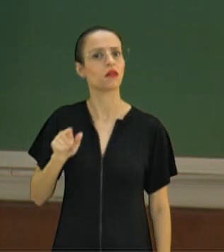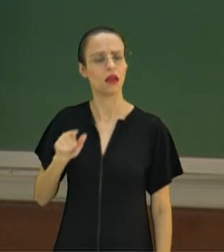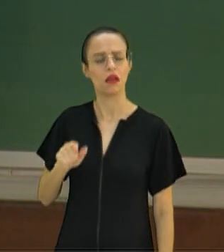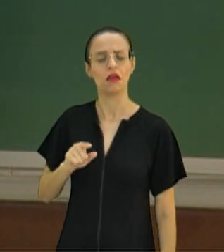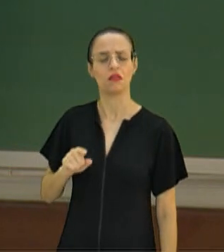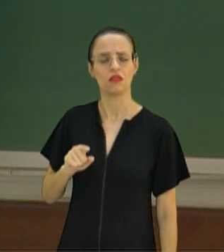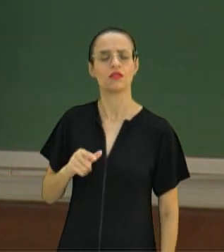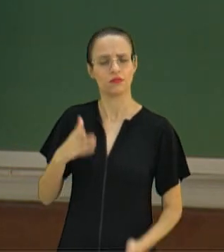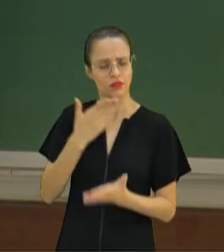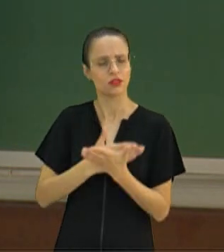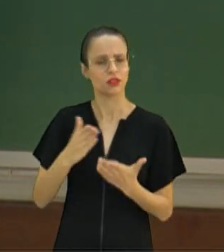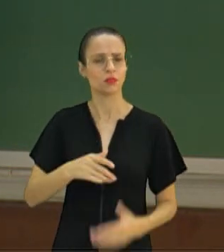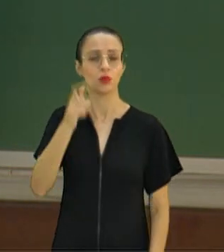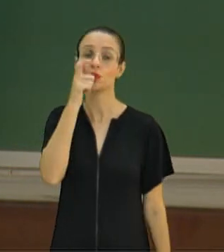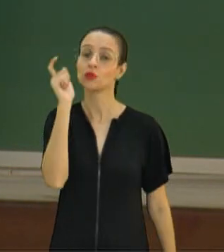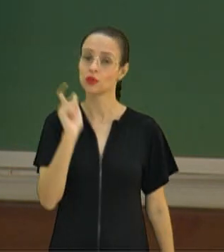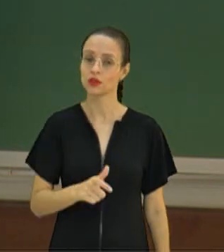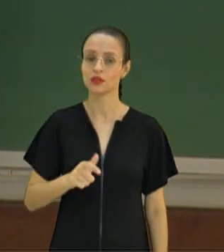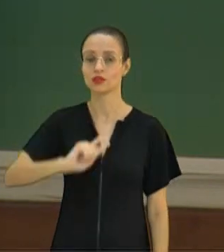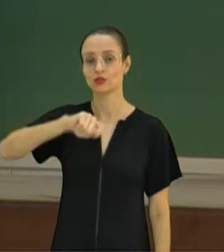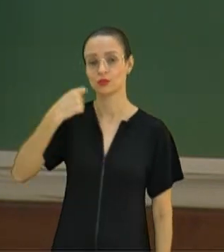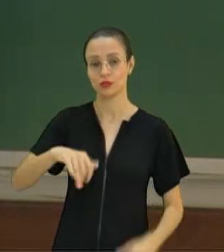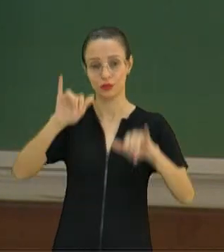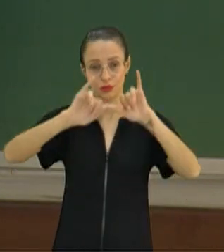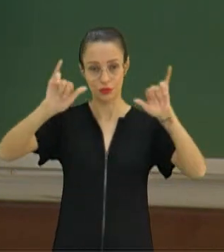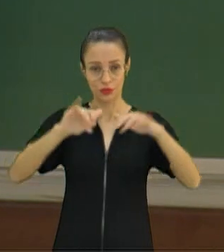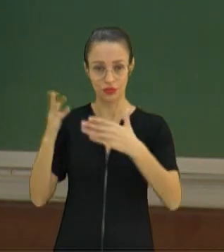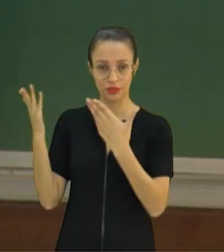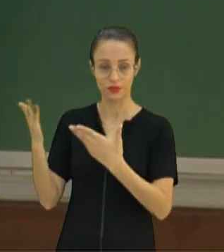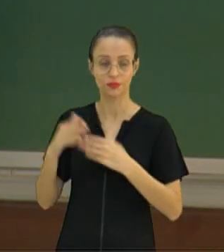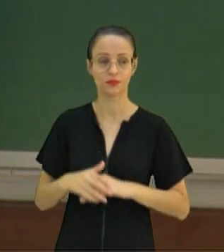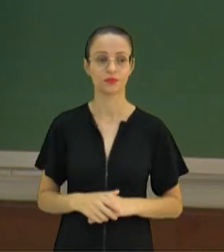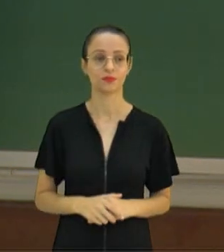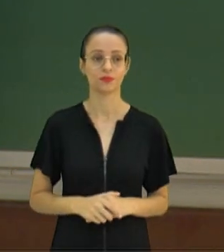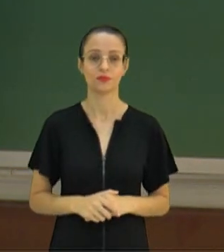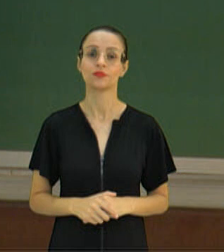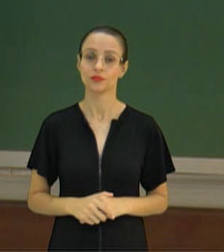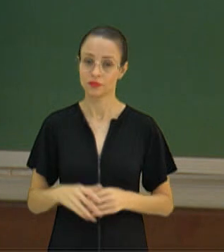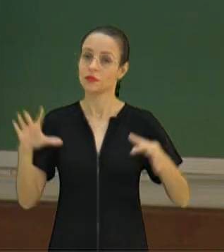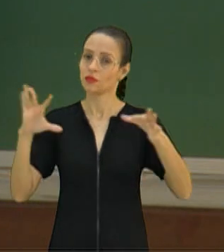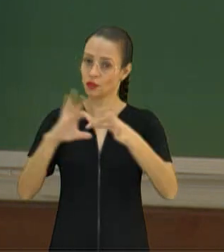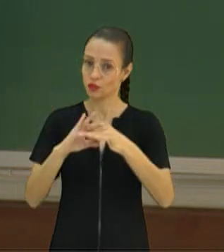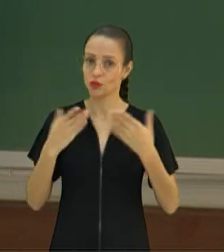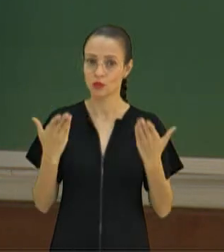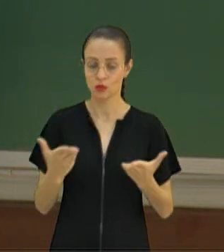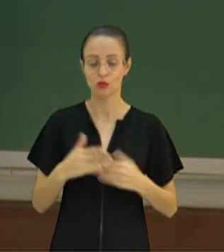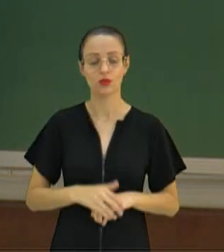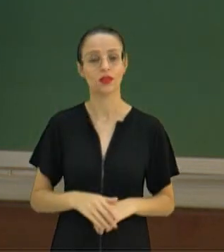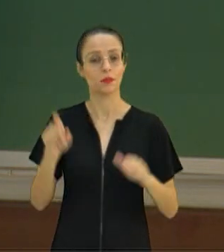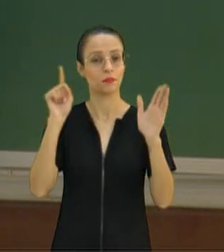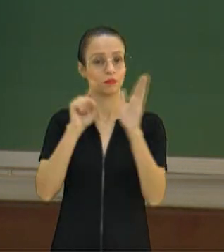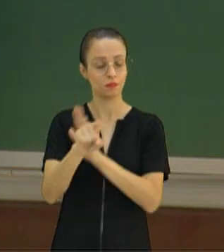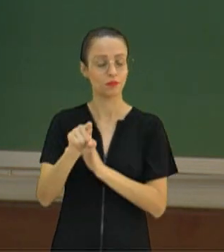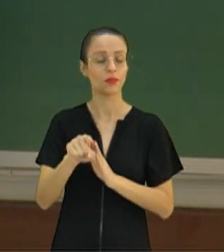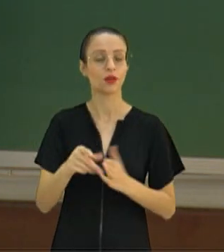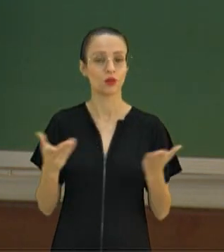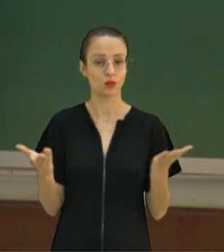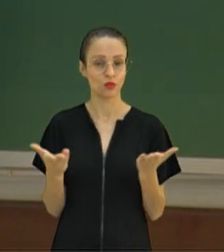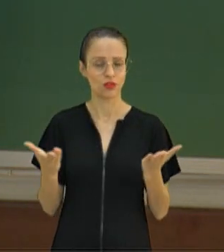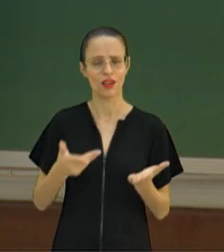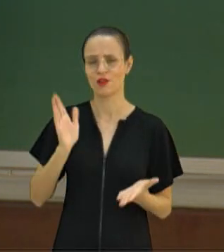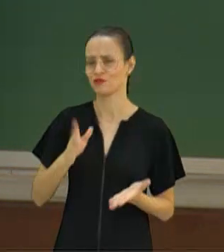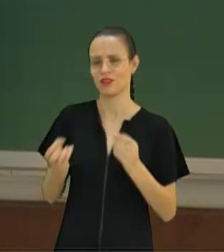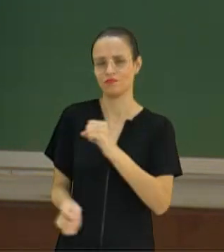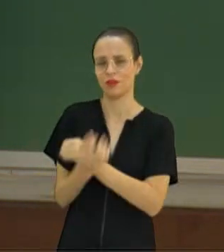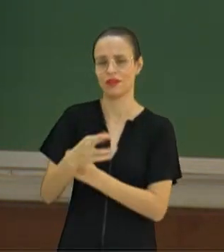muito interessante que temos aqui noticiada. Com base nisso, a pergunta, já dei até a